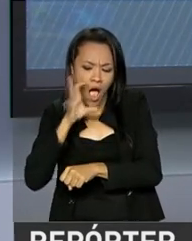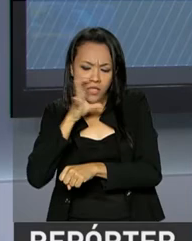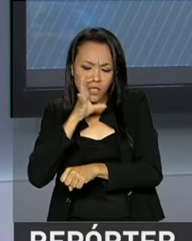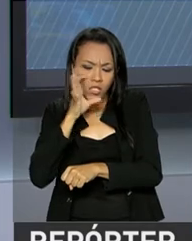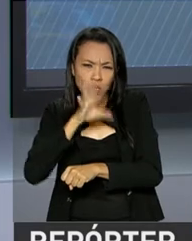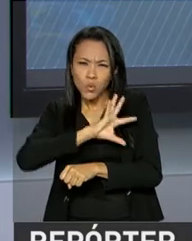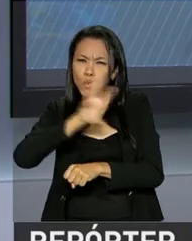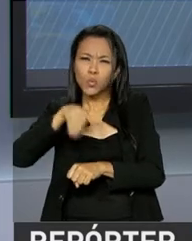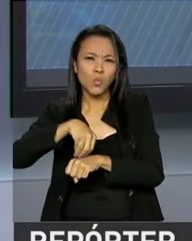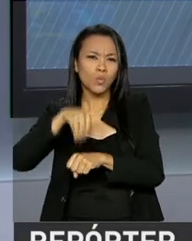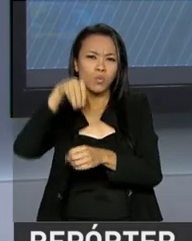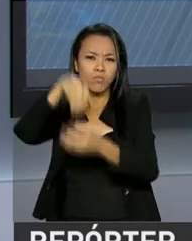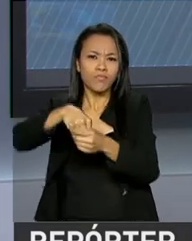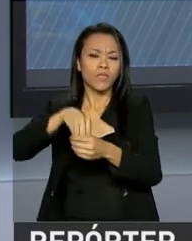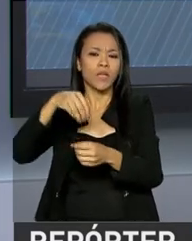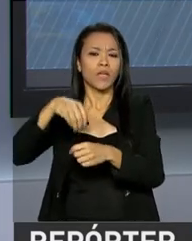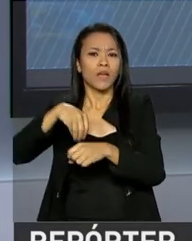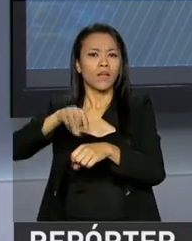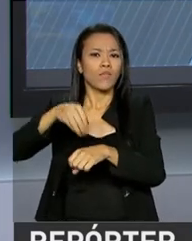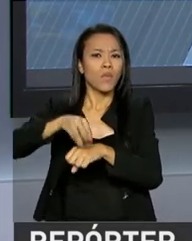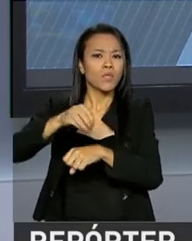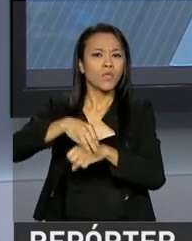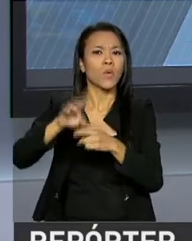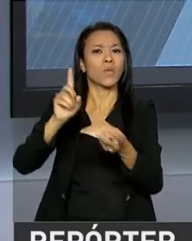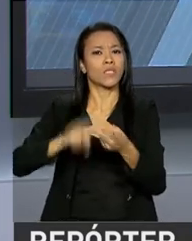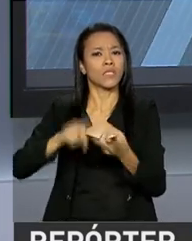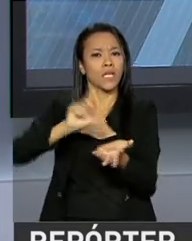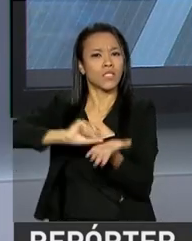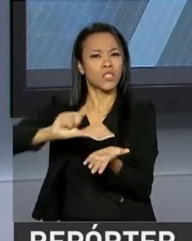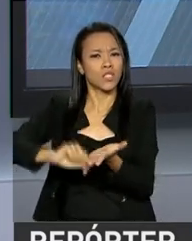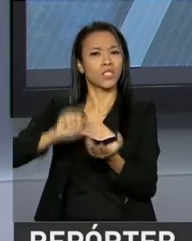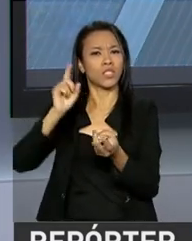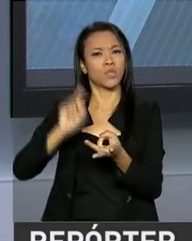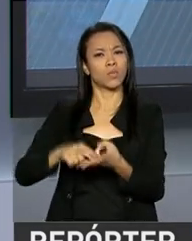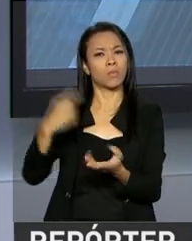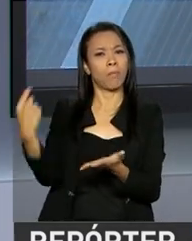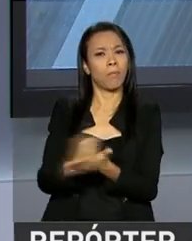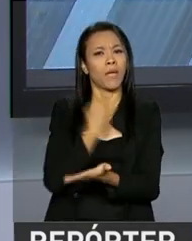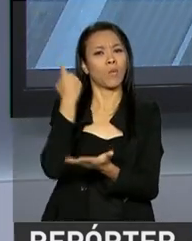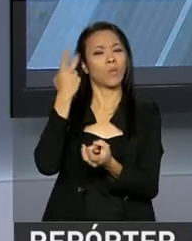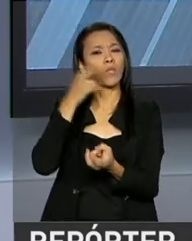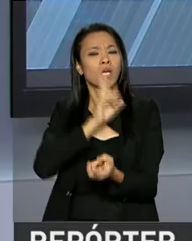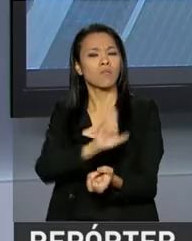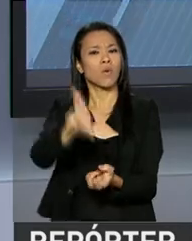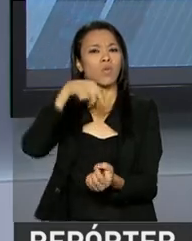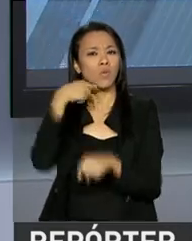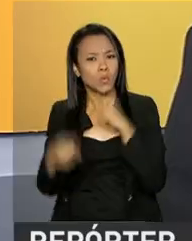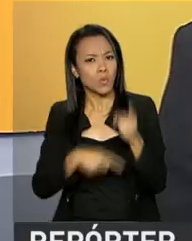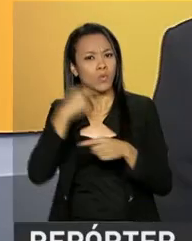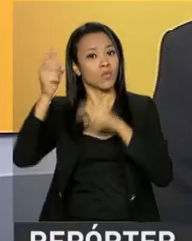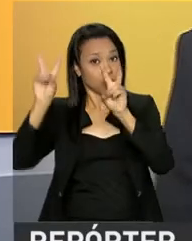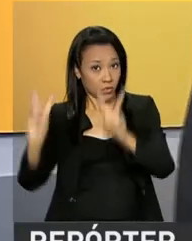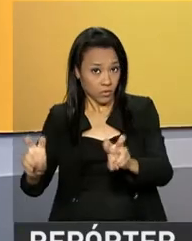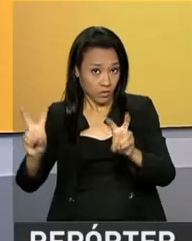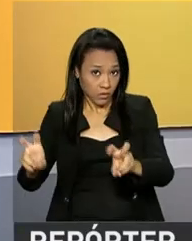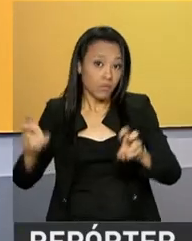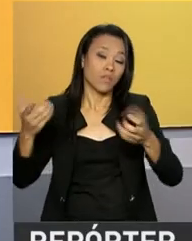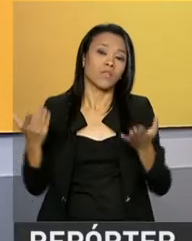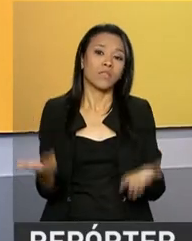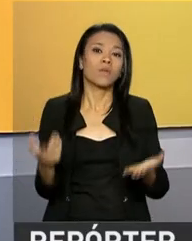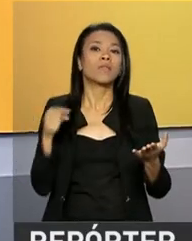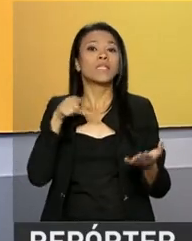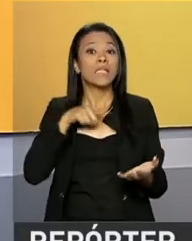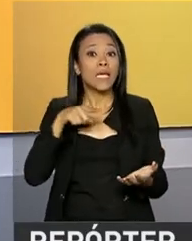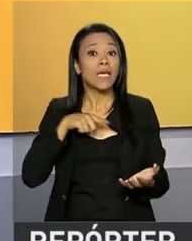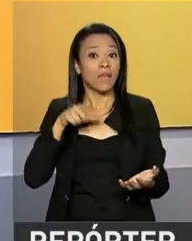único lugar notícias artigos análise perguntas e respostas sobre o tema a página ela